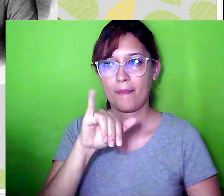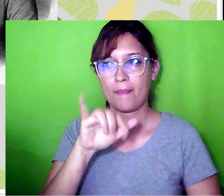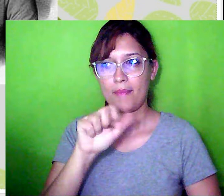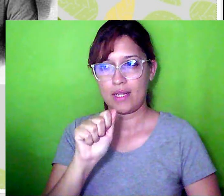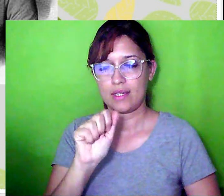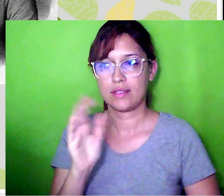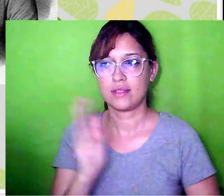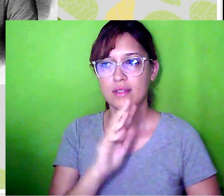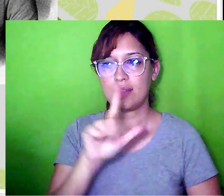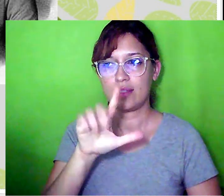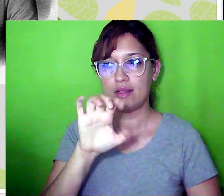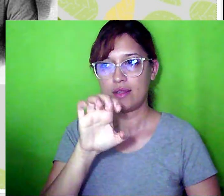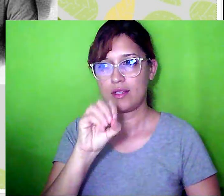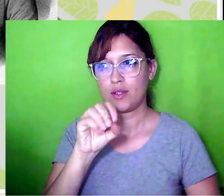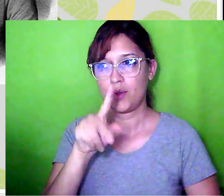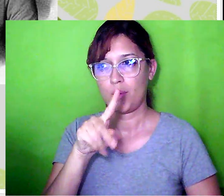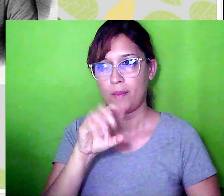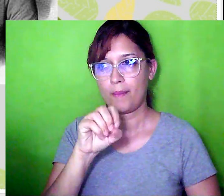I,